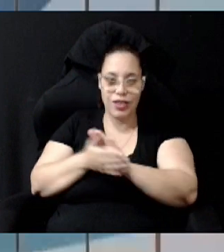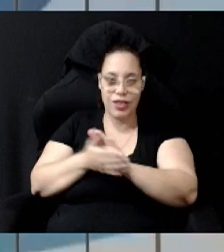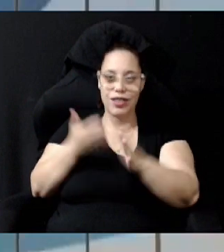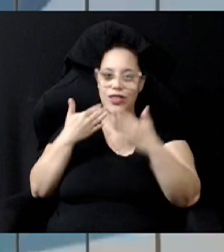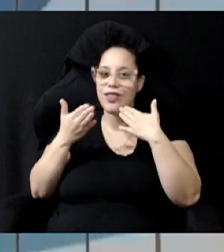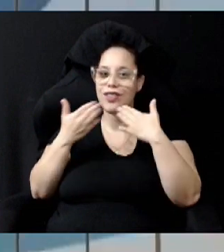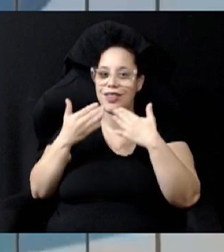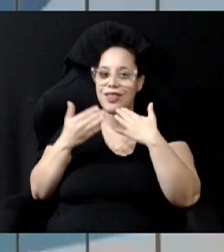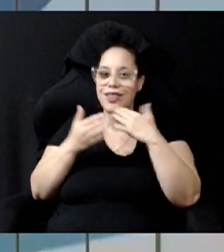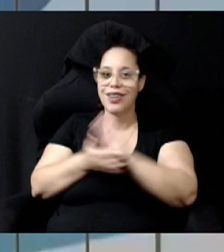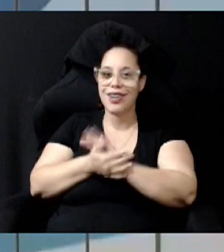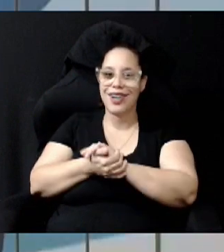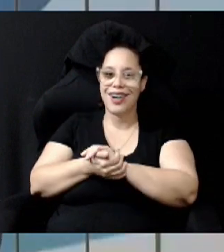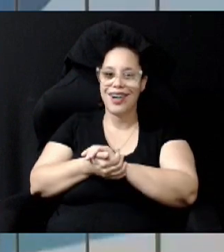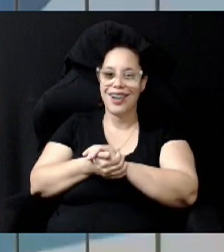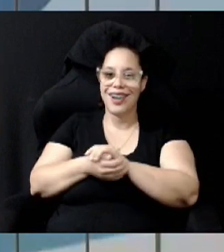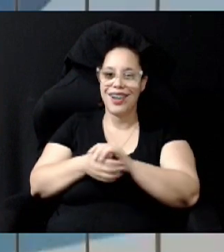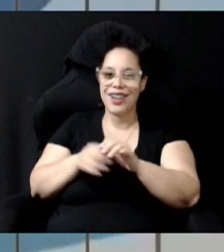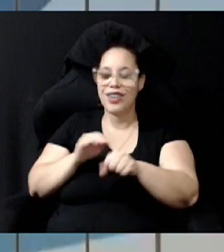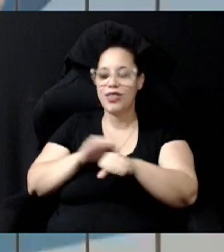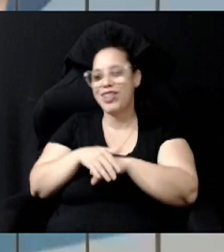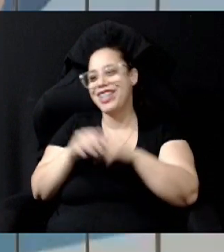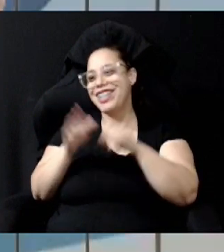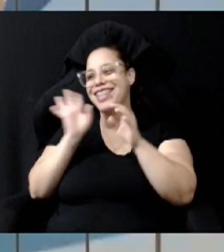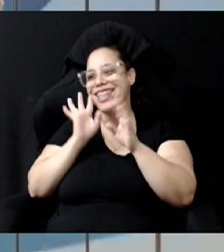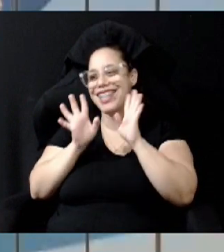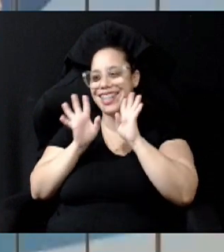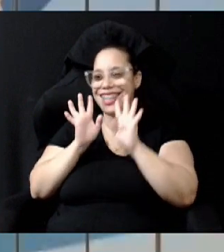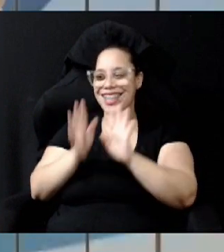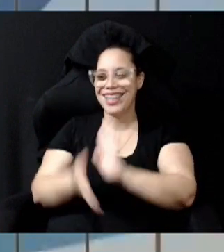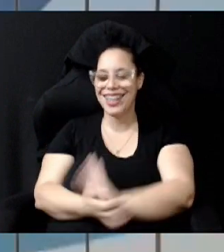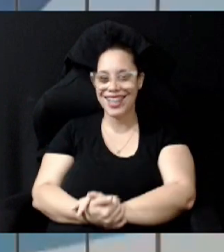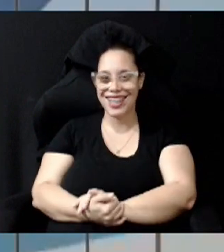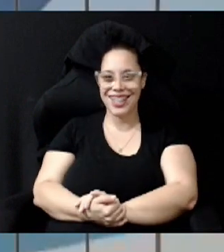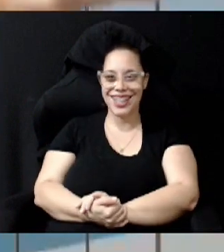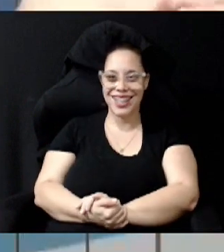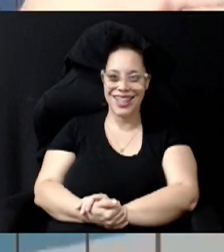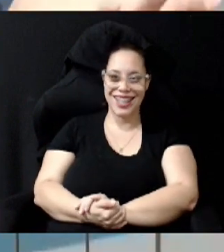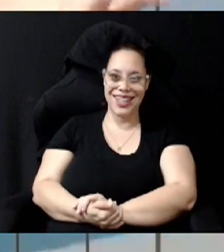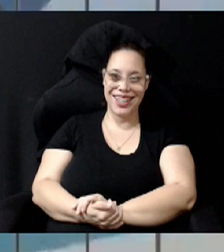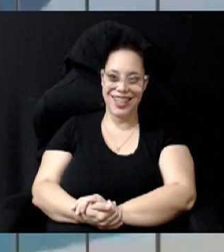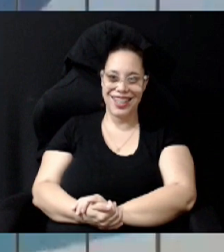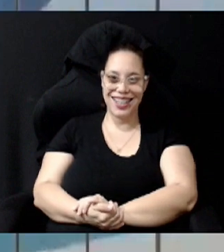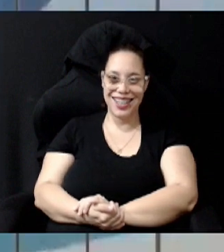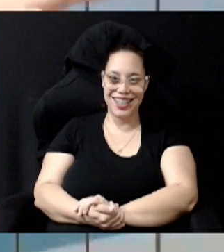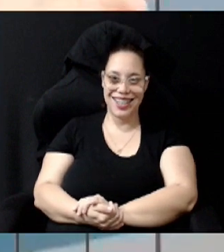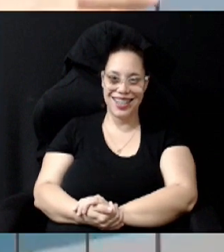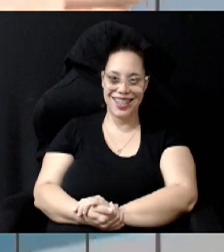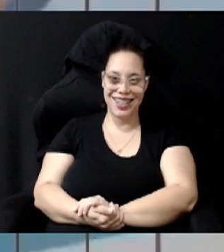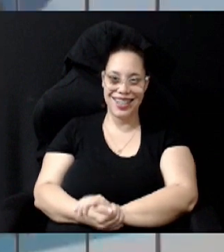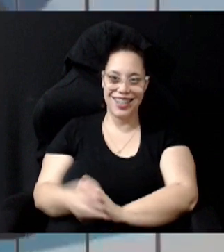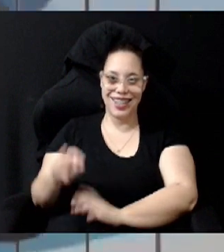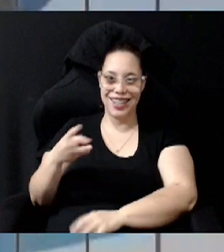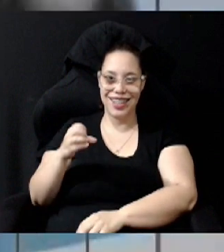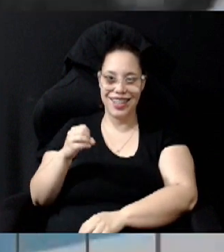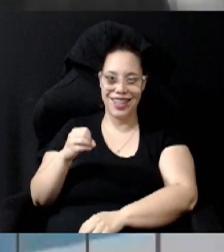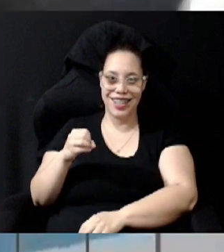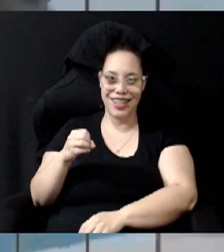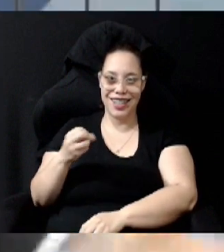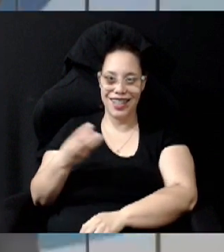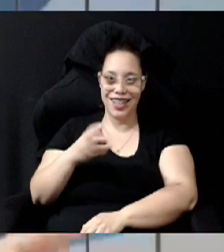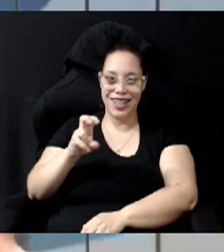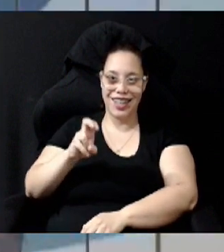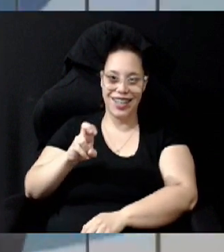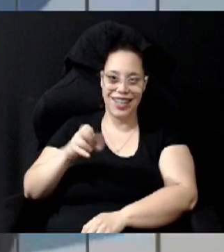parar. Foi uma noite engraçada. Sim. Tive que levar o Gaspar para casa dele, uma mão de... Se eu tinha 30 anos, o Gaspar tinha 35, mas eu tive que